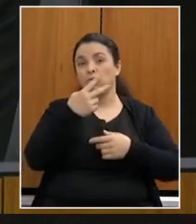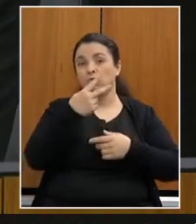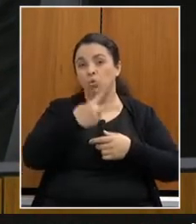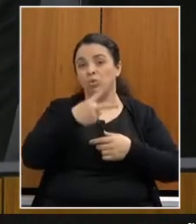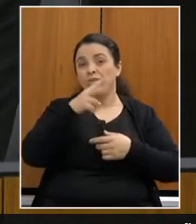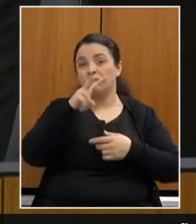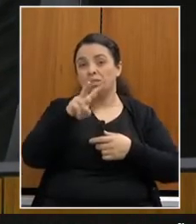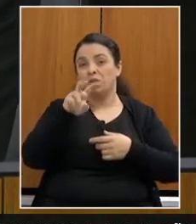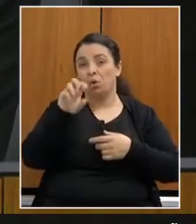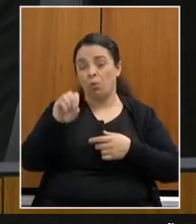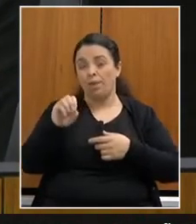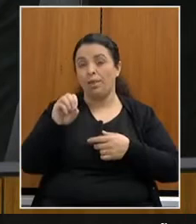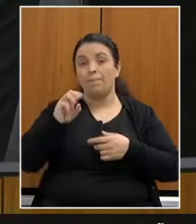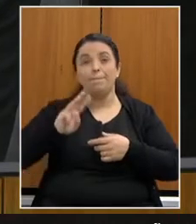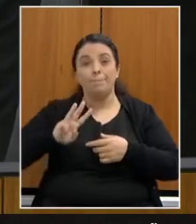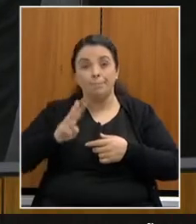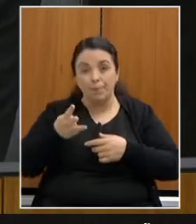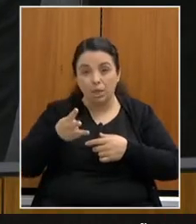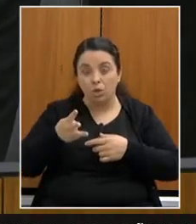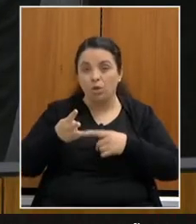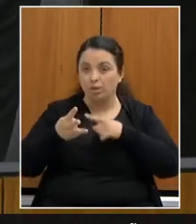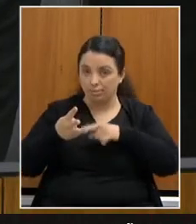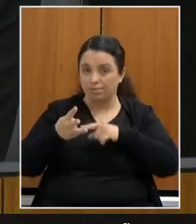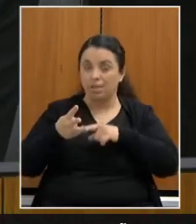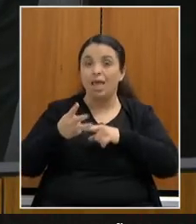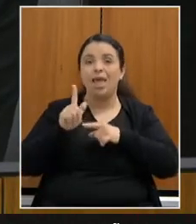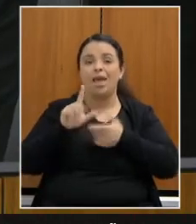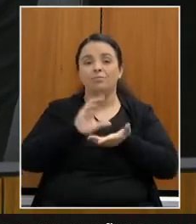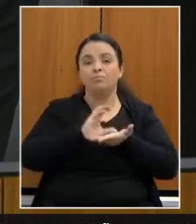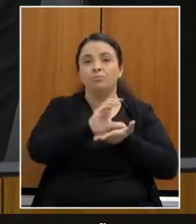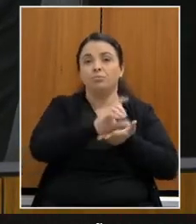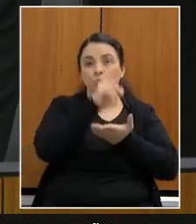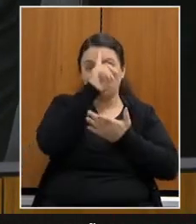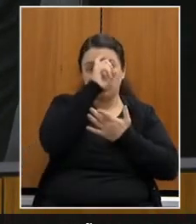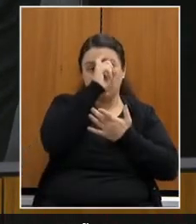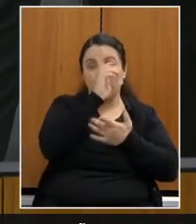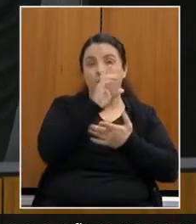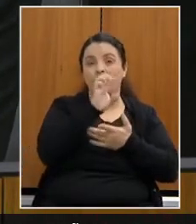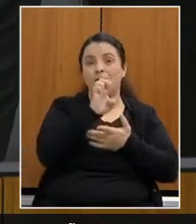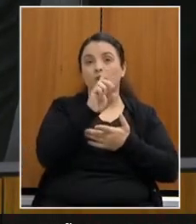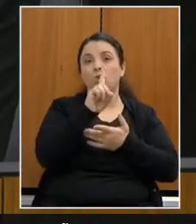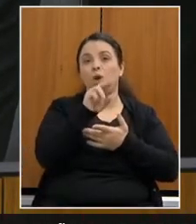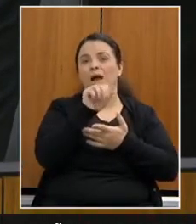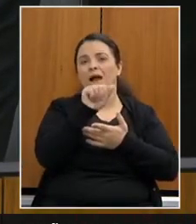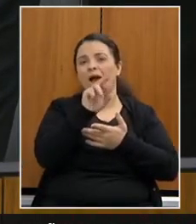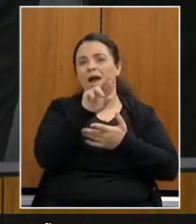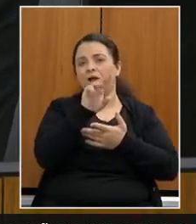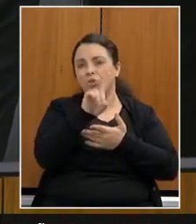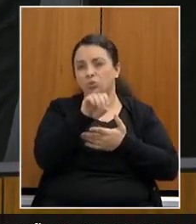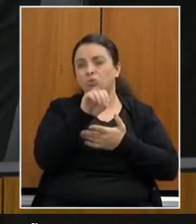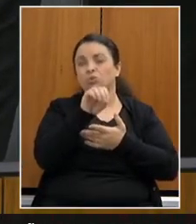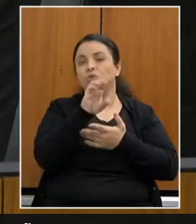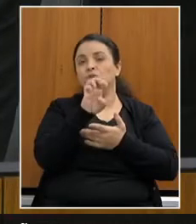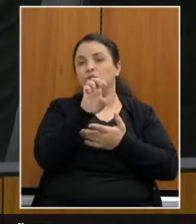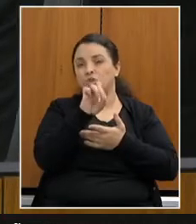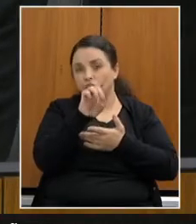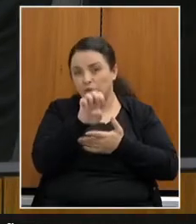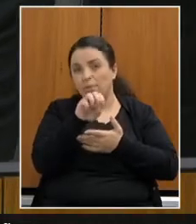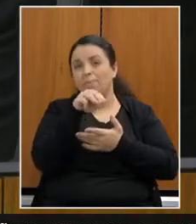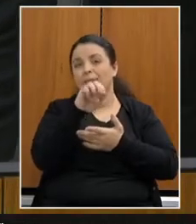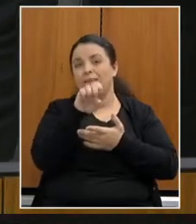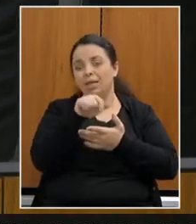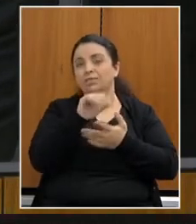hospital Eduardo de Menezes para reforma e ampliação o laboratório central está na